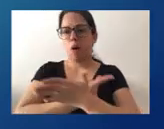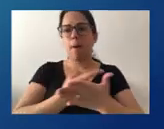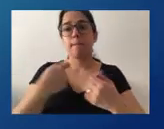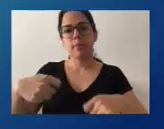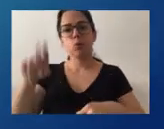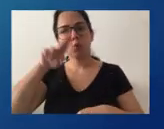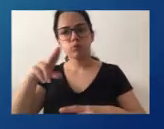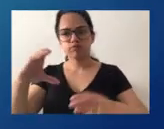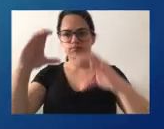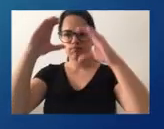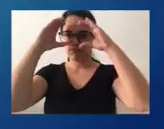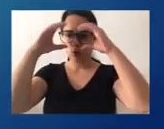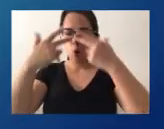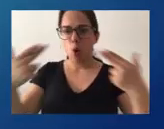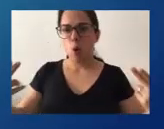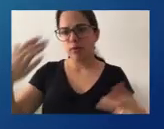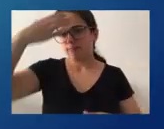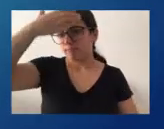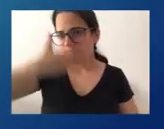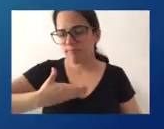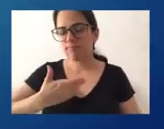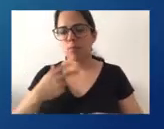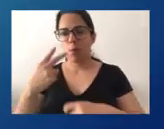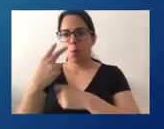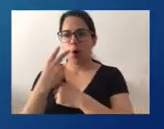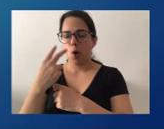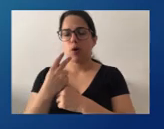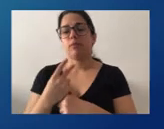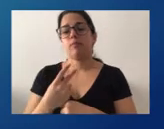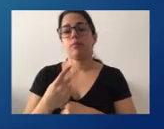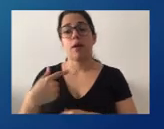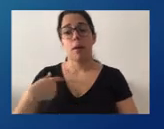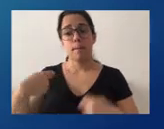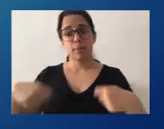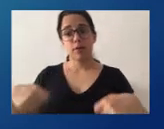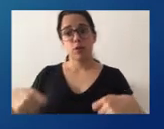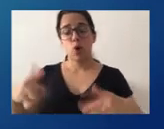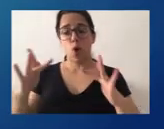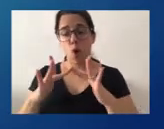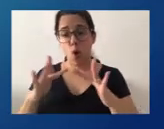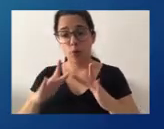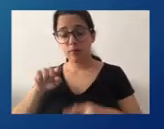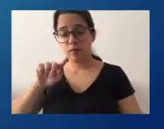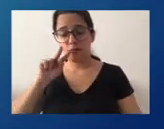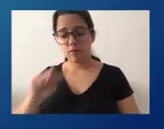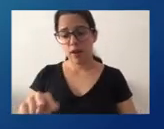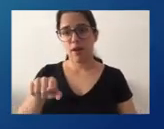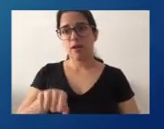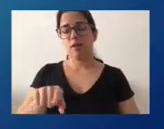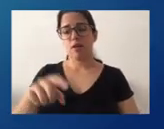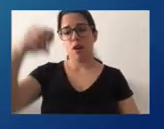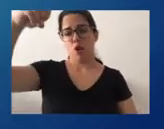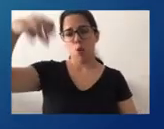Então, quando vamos trabalhar com equipamentos que eu tenho que ter contato com essa luz ultravioleta,